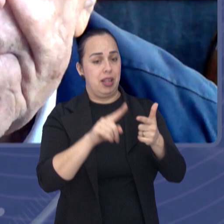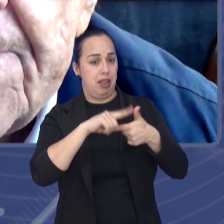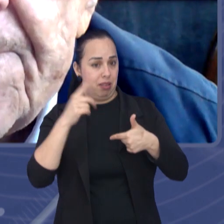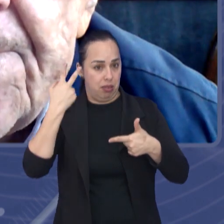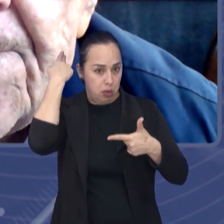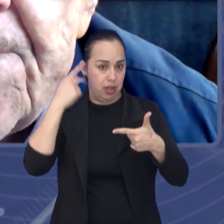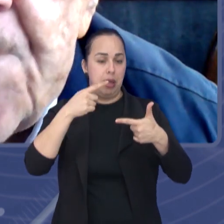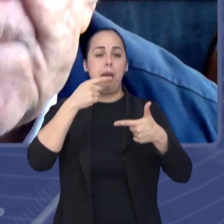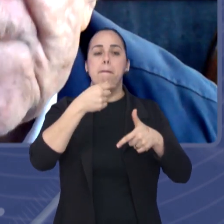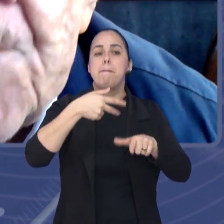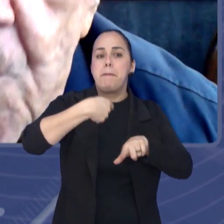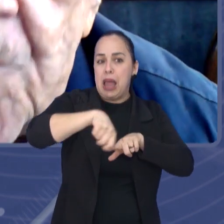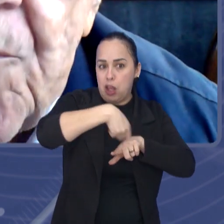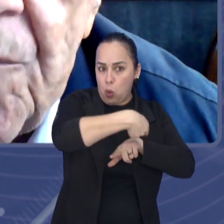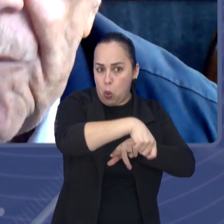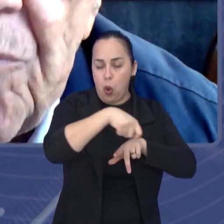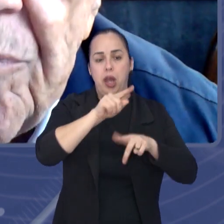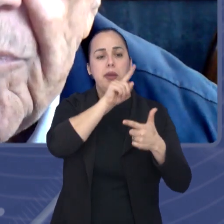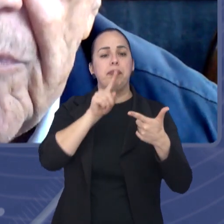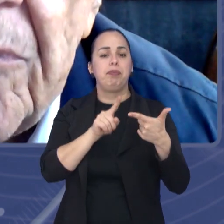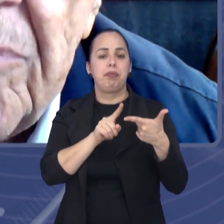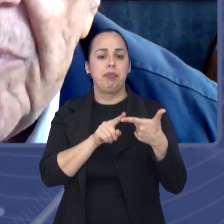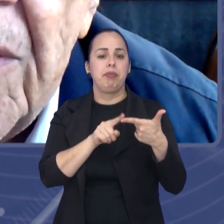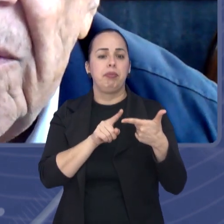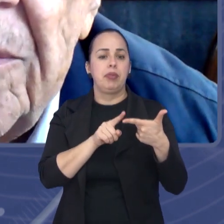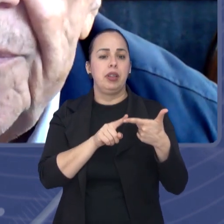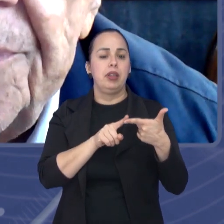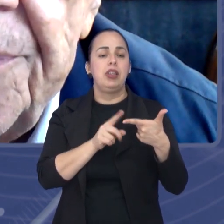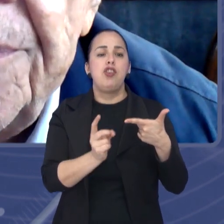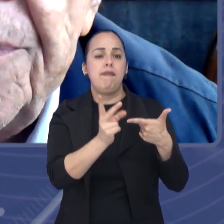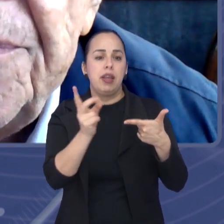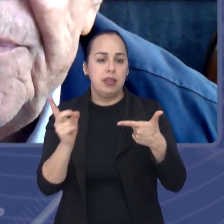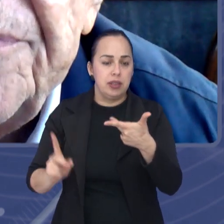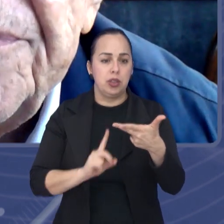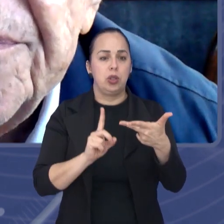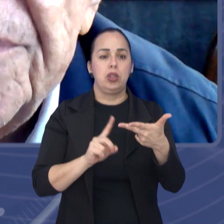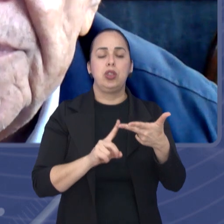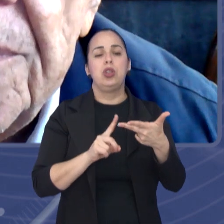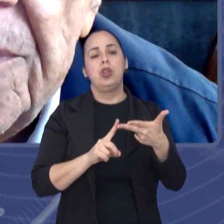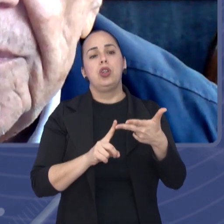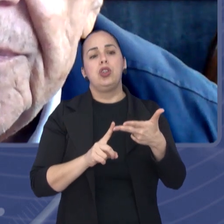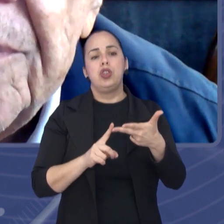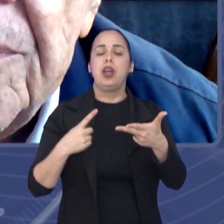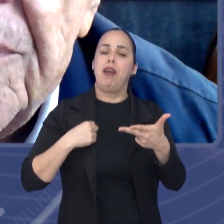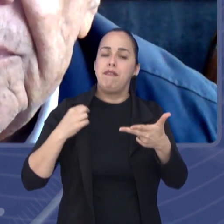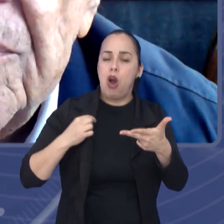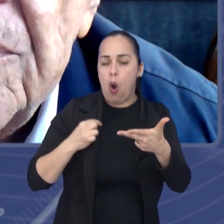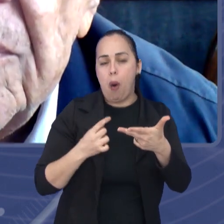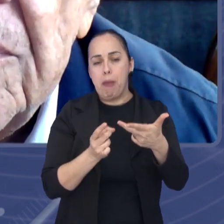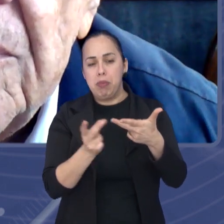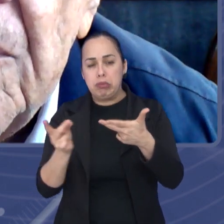cabeleireiros, manicures, né? A gente viu o pessoal de promoção de vendas, comércio varejista também. Como que o